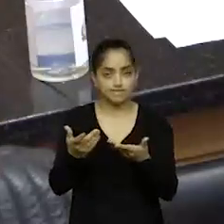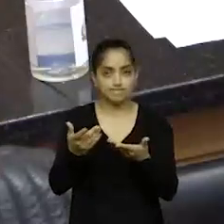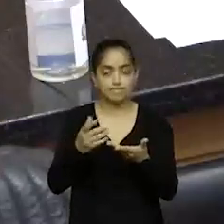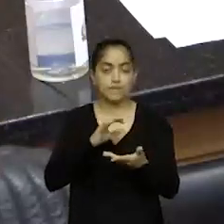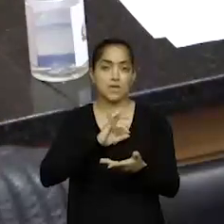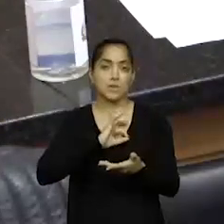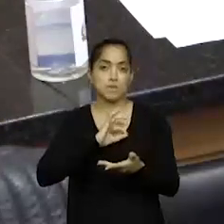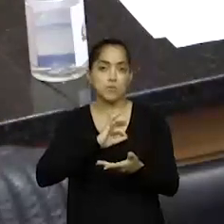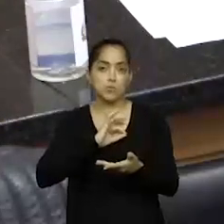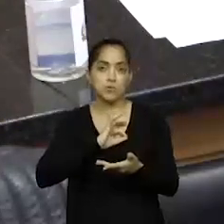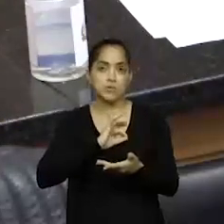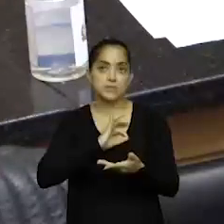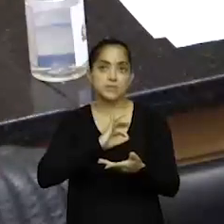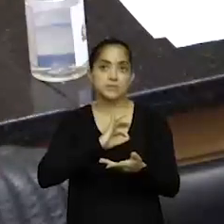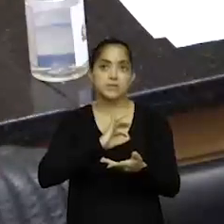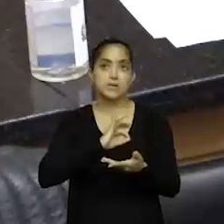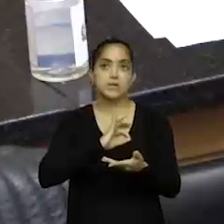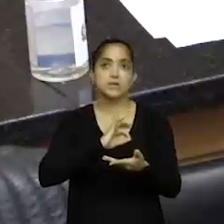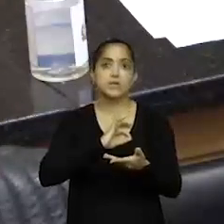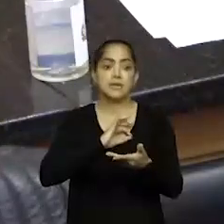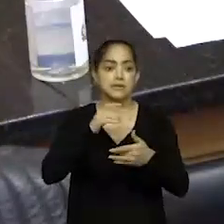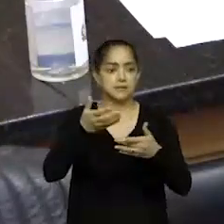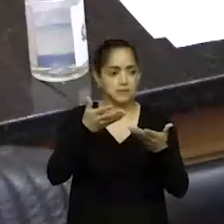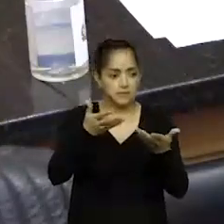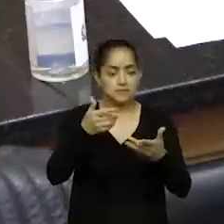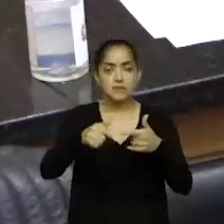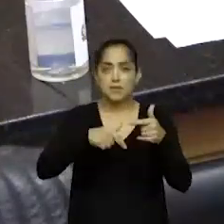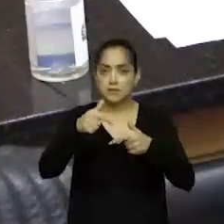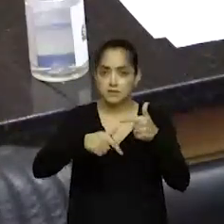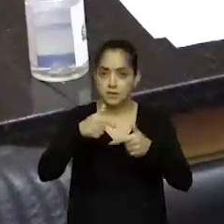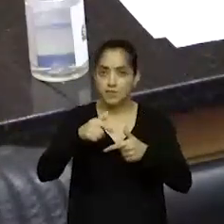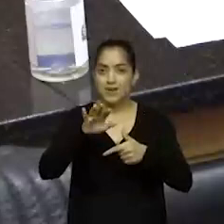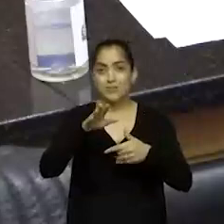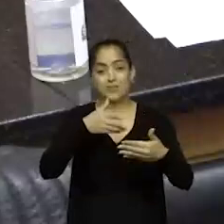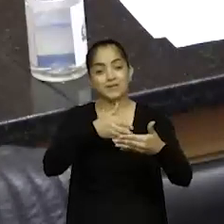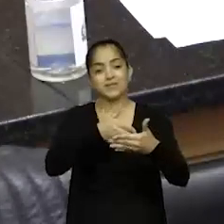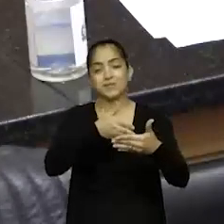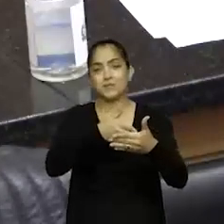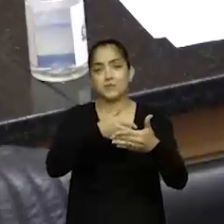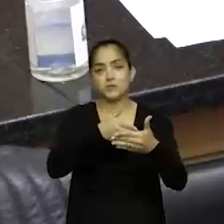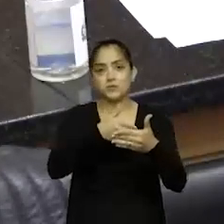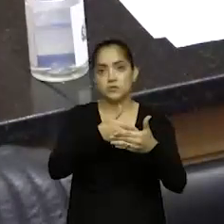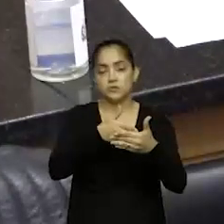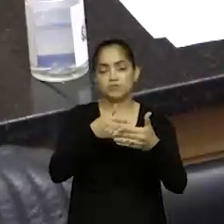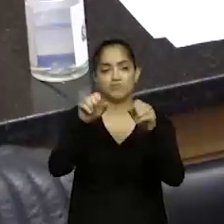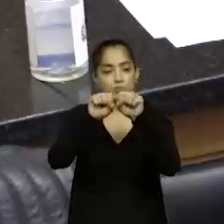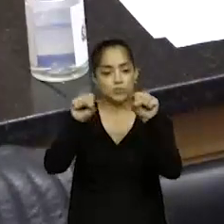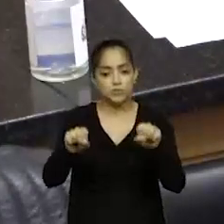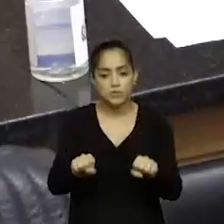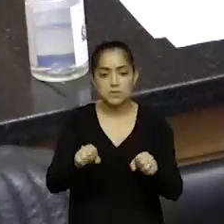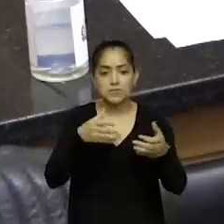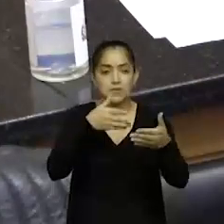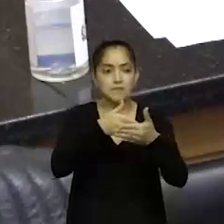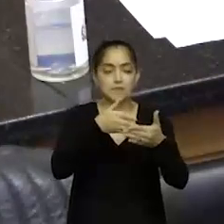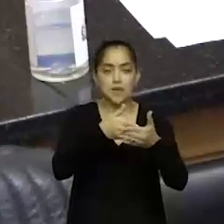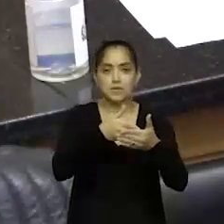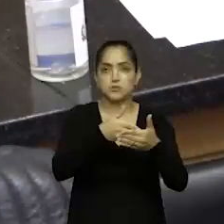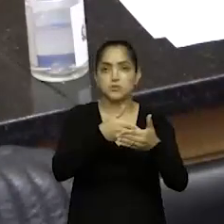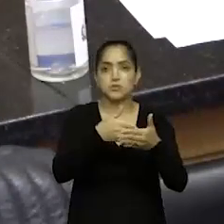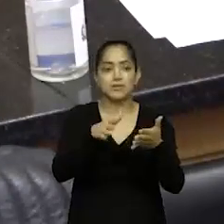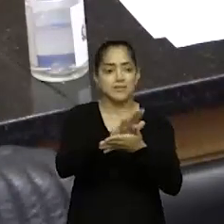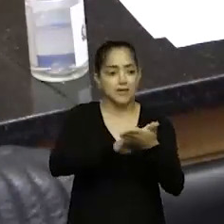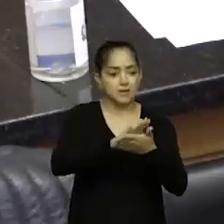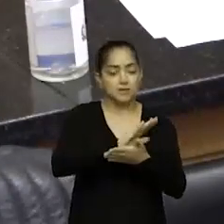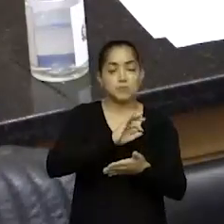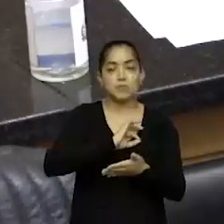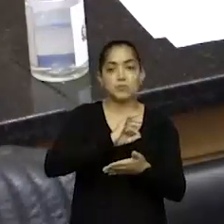A polícia acho que é a instituição que mais quer trabalhar e mais é impedida pelo sistema. É nada para a polícia